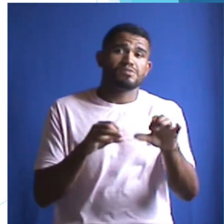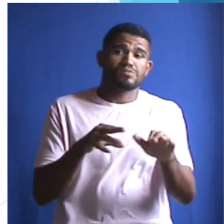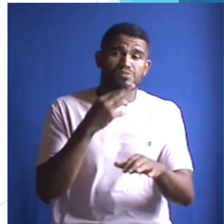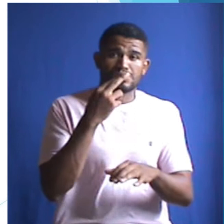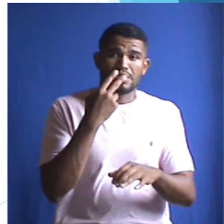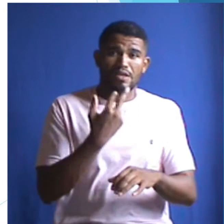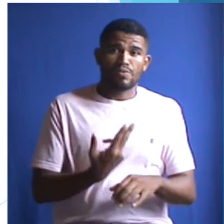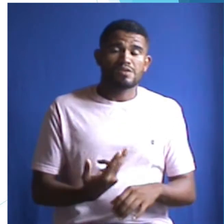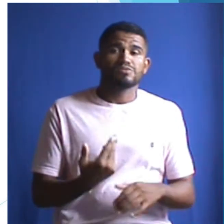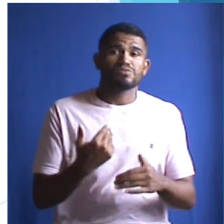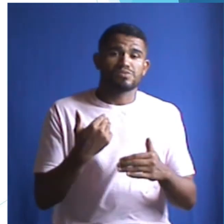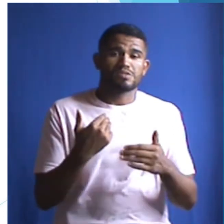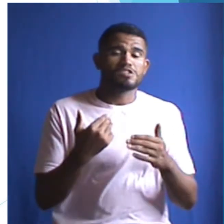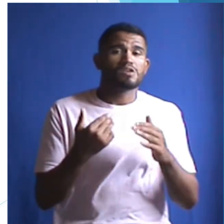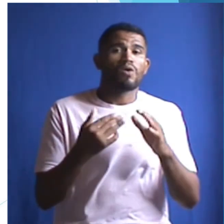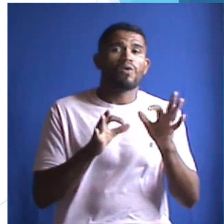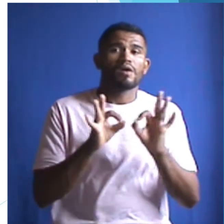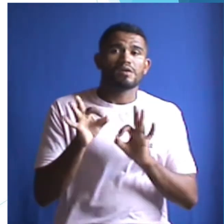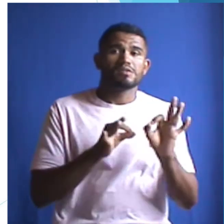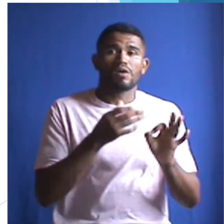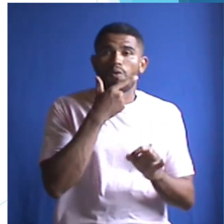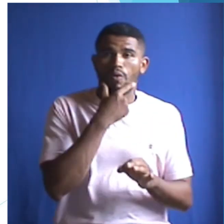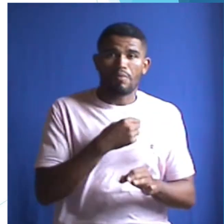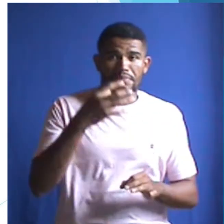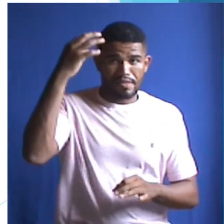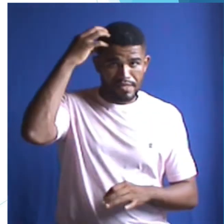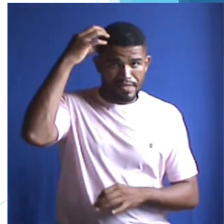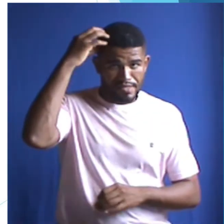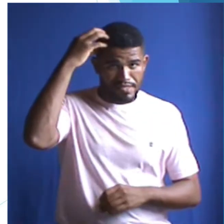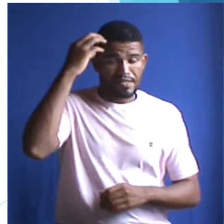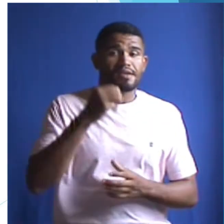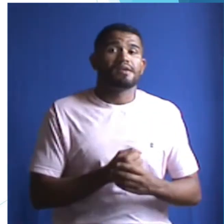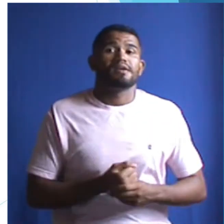linguísticos mais importantes foram desenvolvidos por William Stuckel.